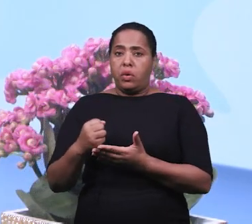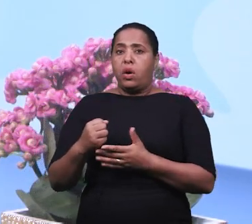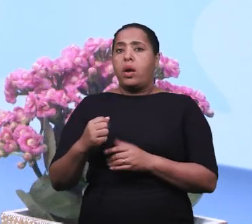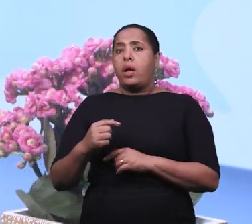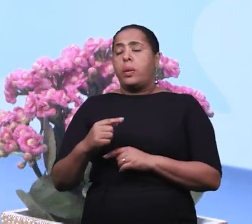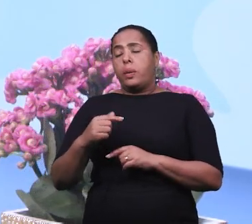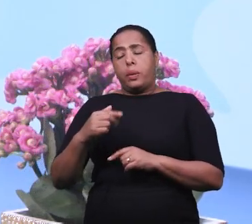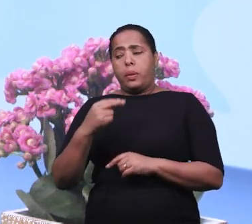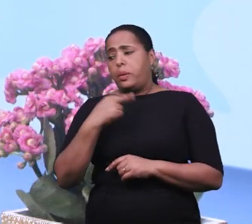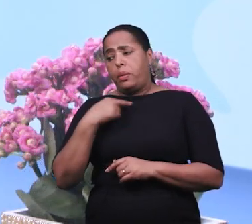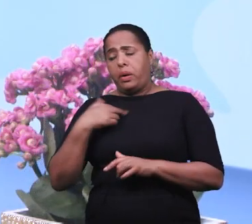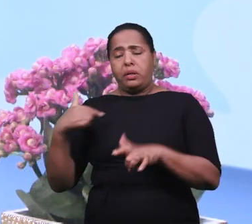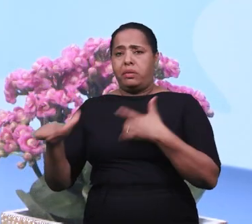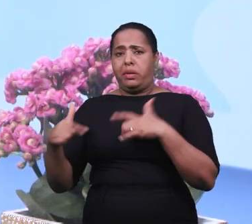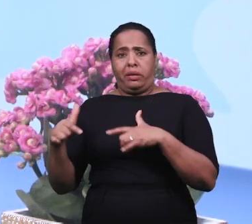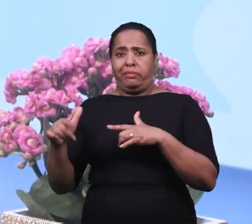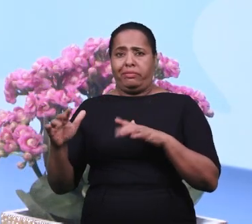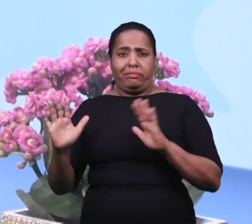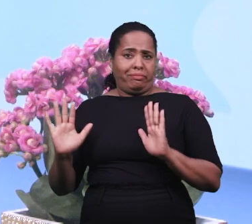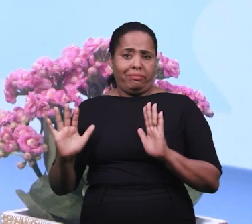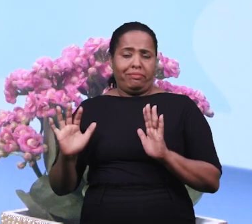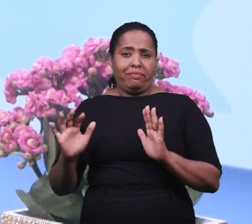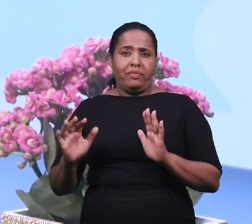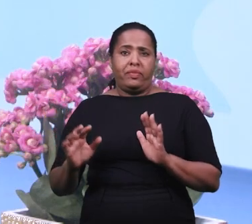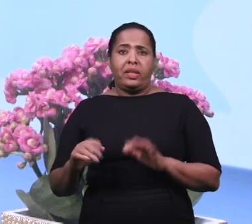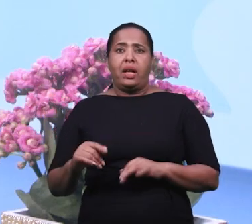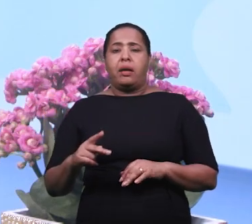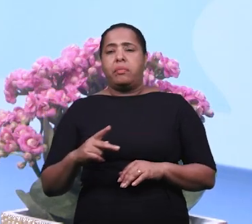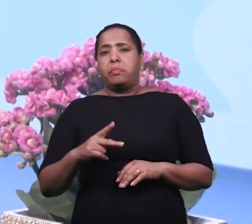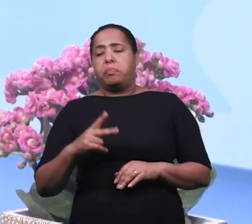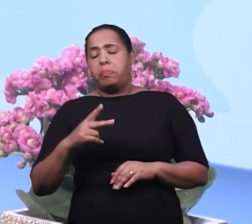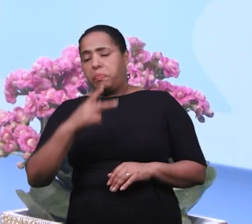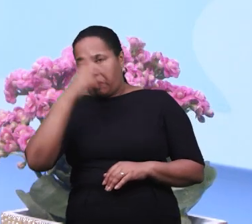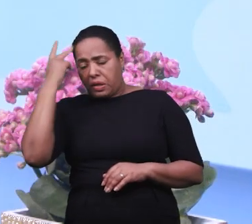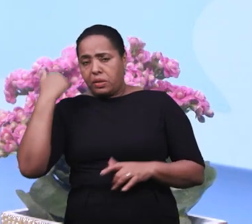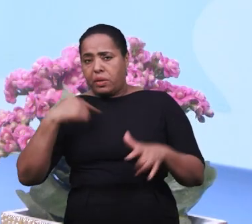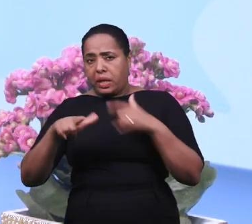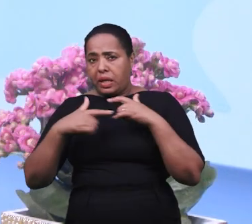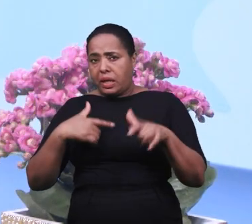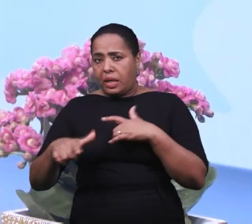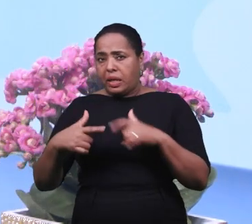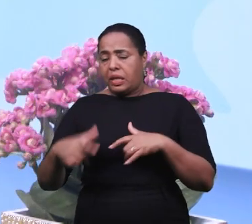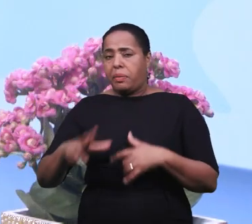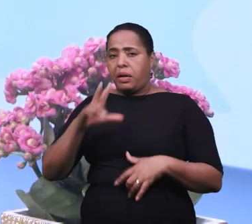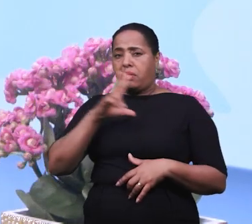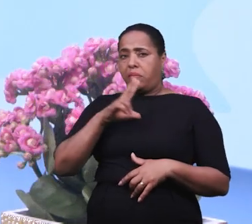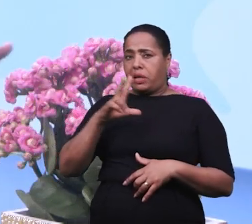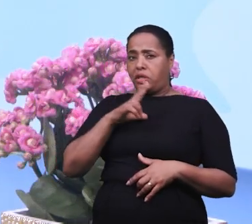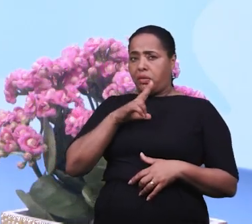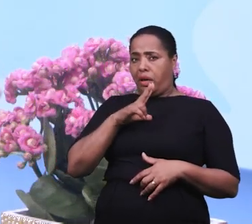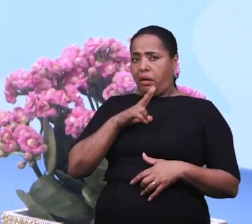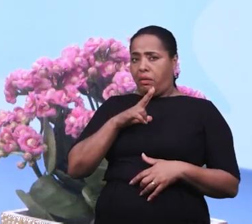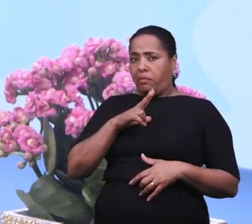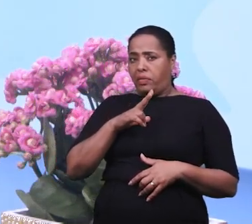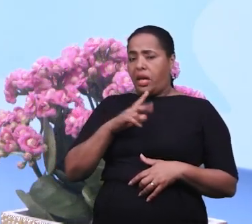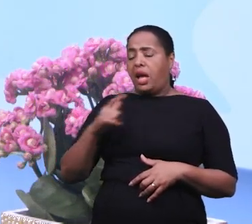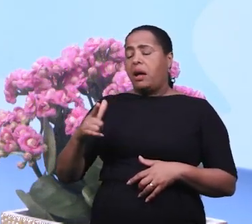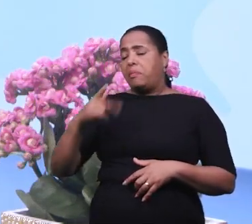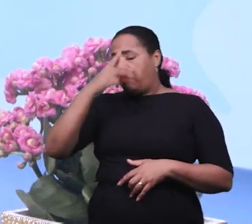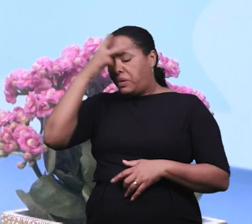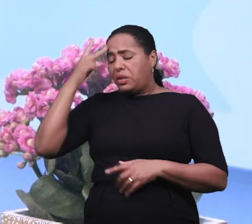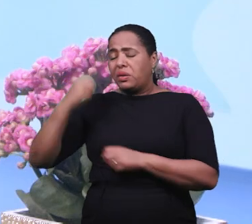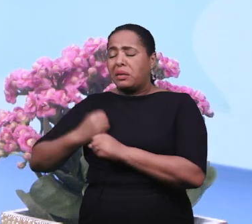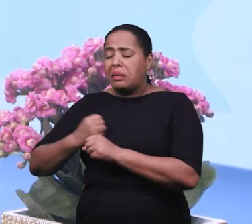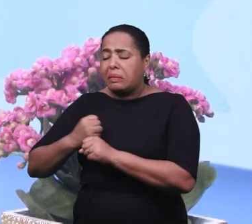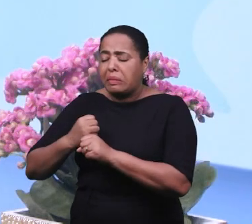Ela não pode trabalhar, na verdade, né? Porque ela não pode, quem trabalha tem que contribuir como contribuinte individual. Aí, nesse caso, pensa a pessoa que trabalhou a vida toda,